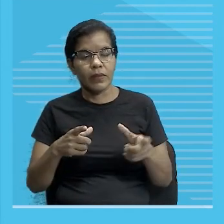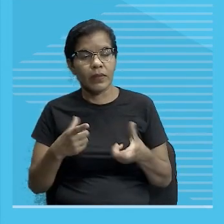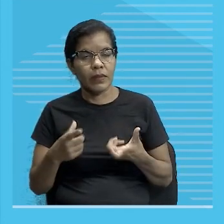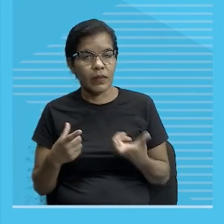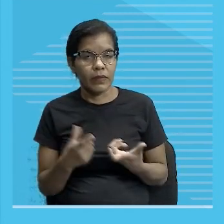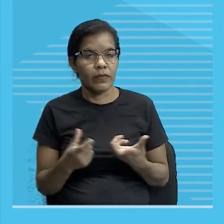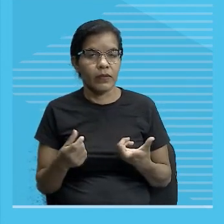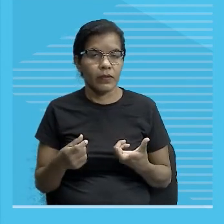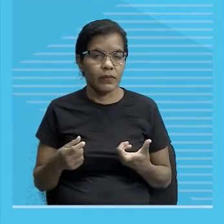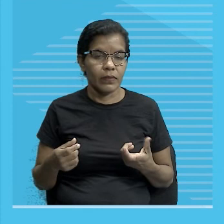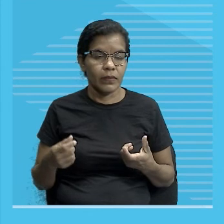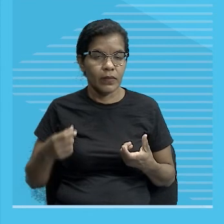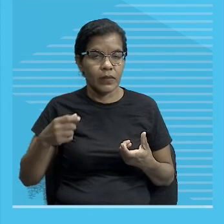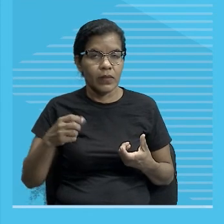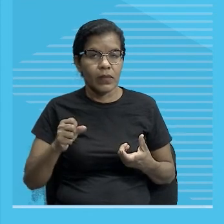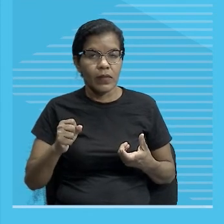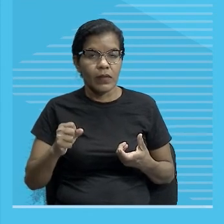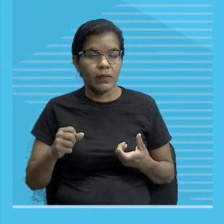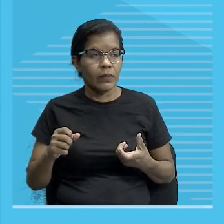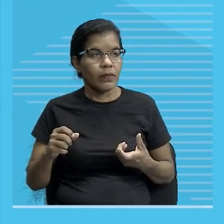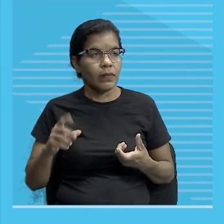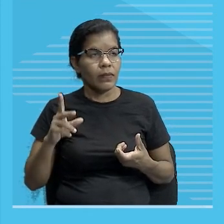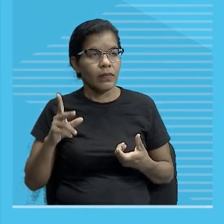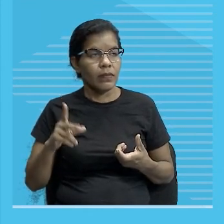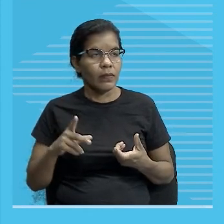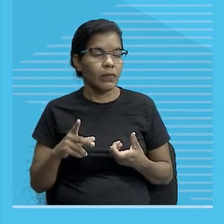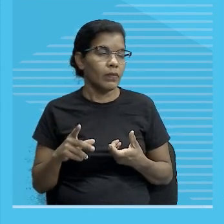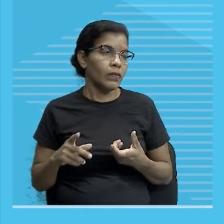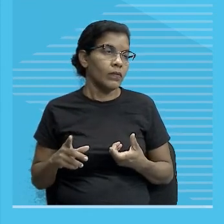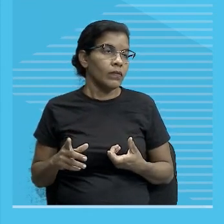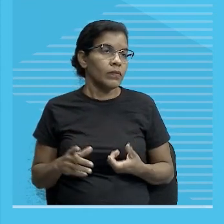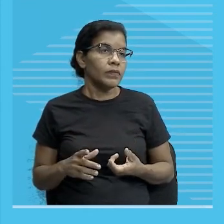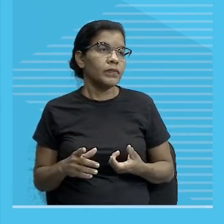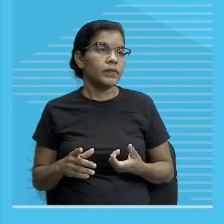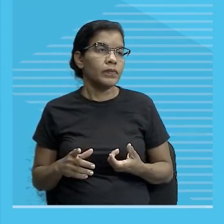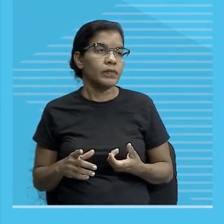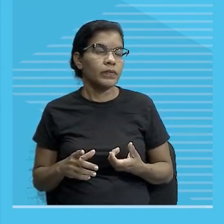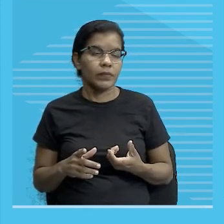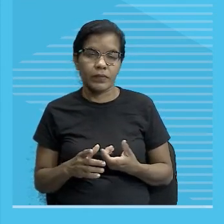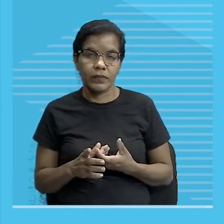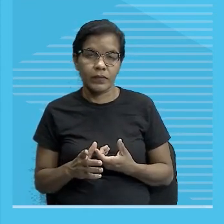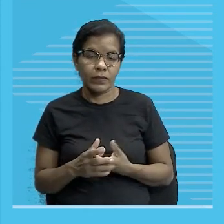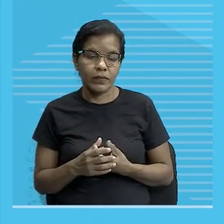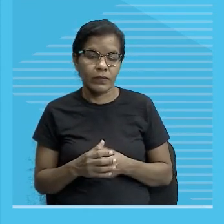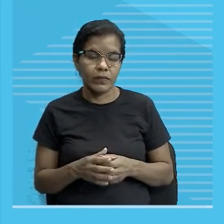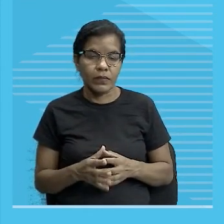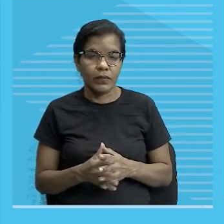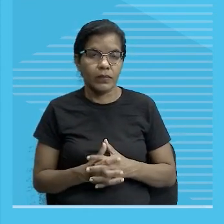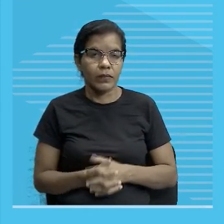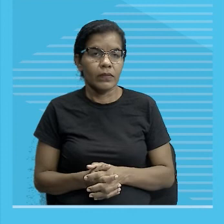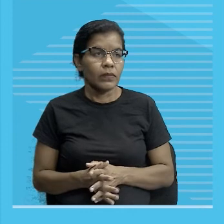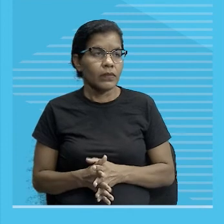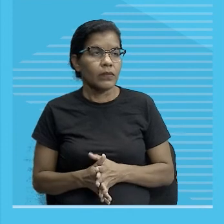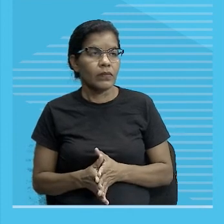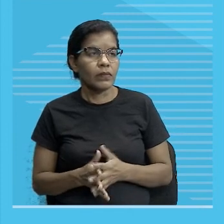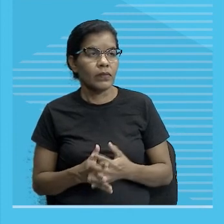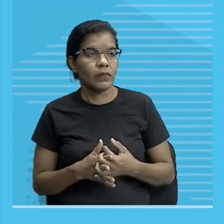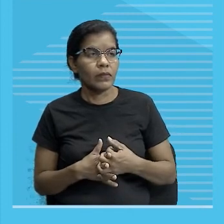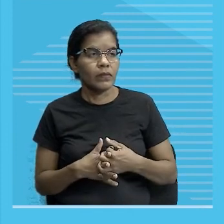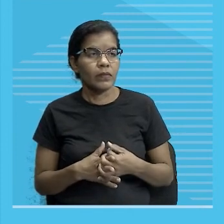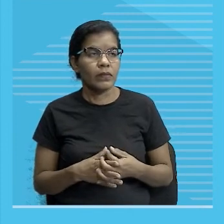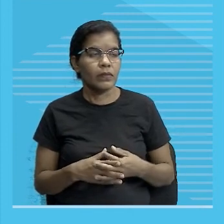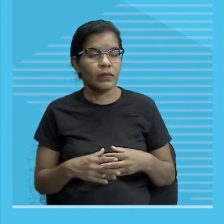locução conjuntiva. Proporção. Tia Flavinha, a senhora não fez mais aquela magiquinha? Vou fazer agora.